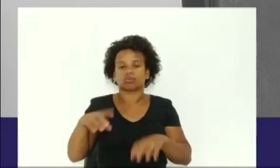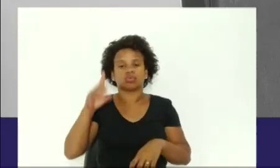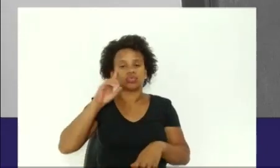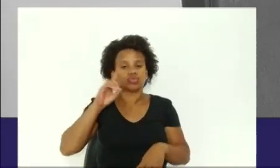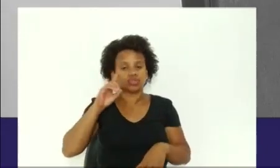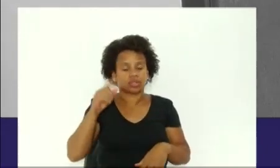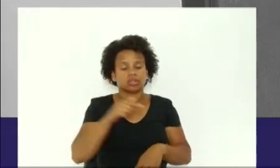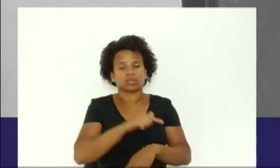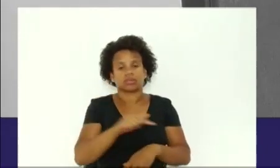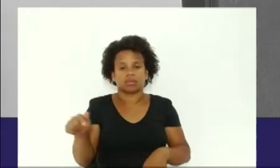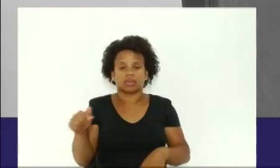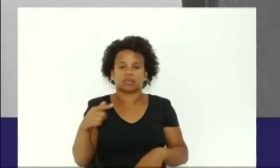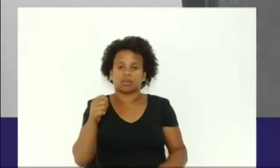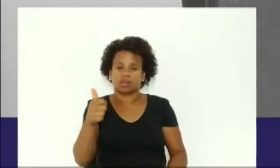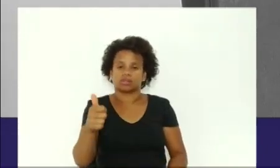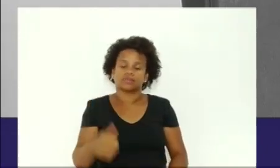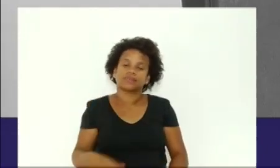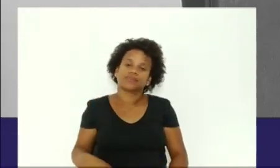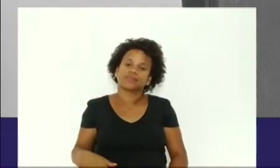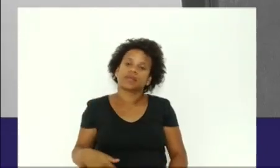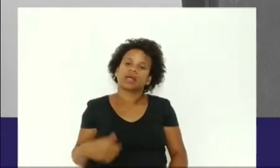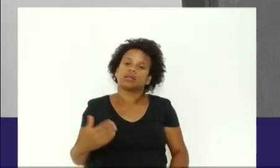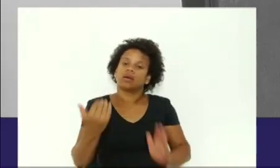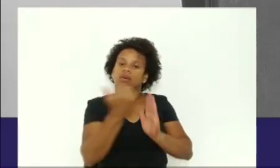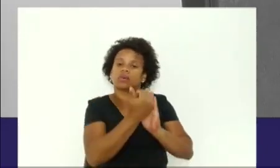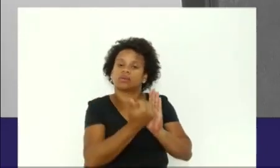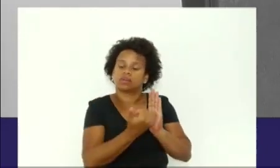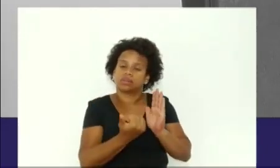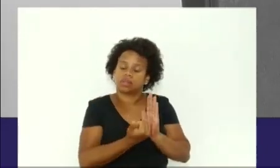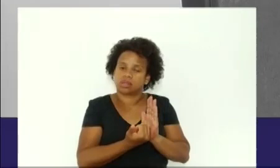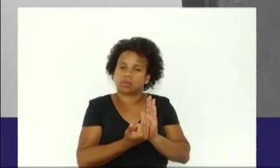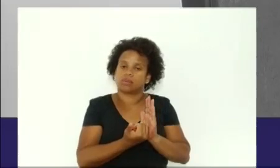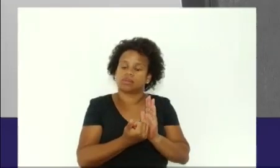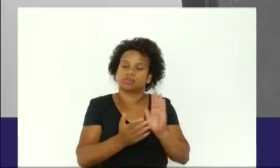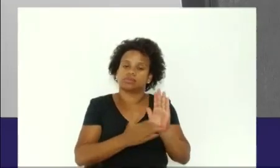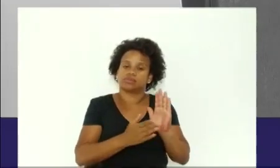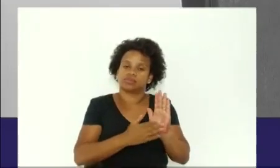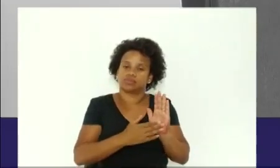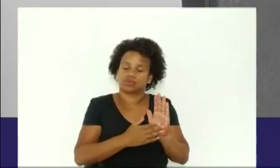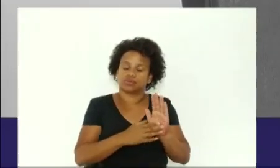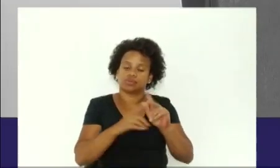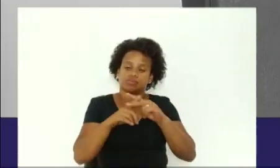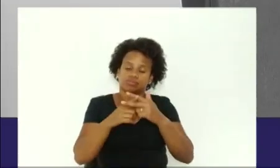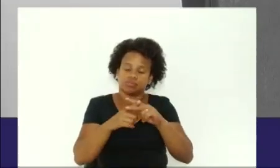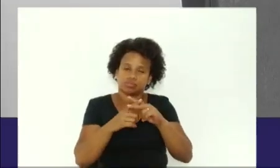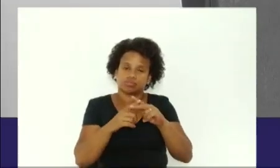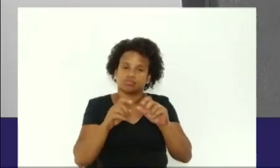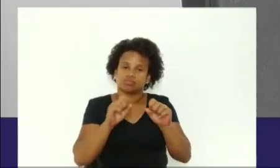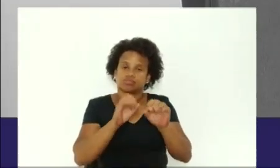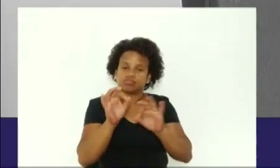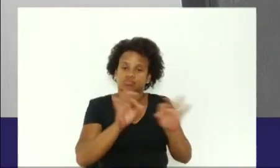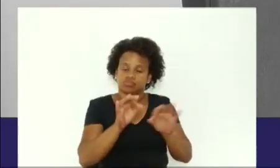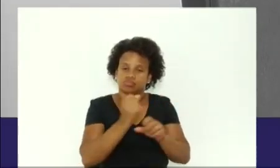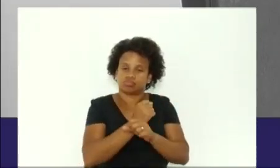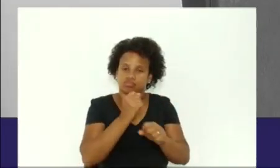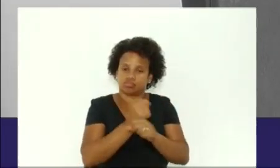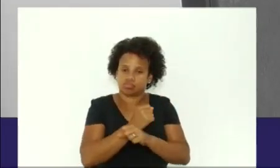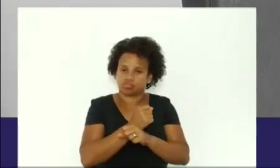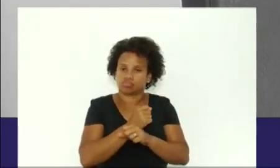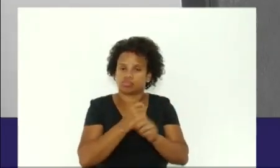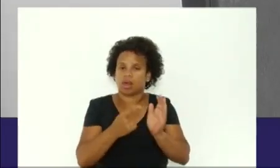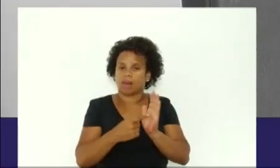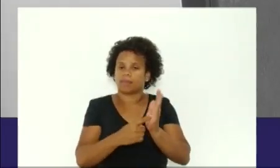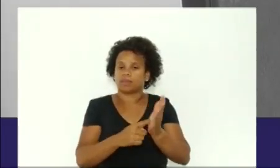com o cronograma físico-financeiro da proposta de revitalização do estádio apresentado a essa vereadora em novembro